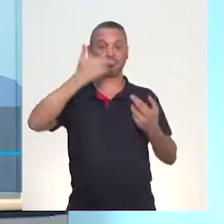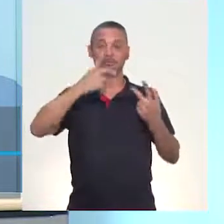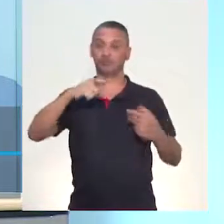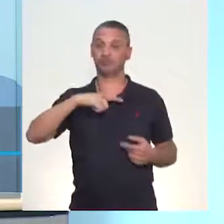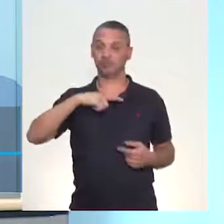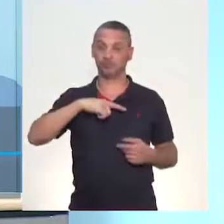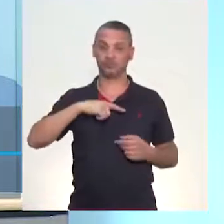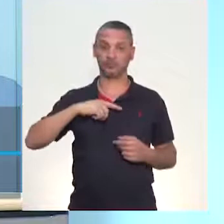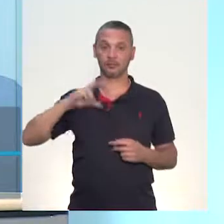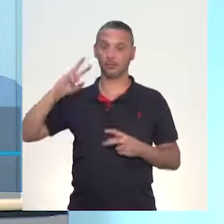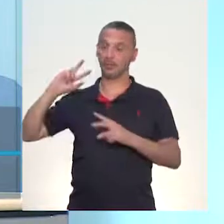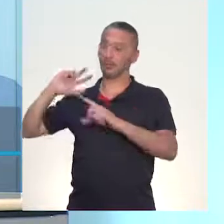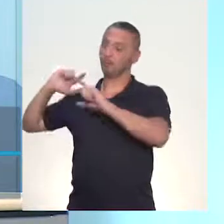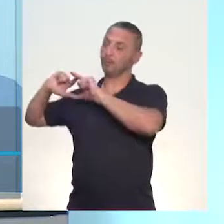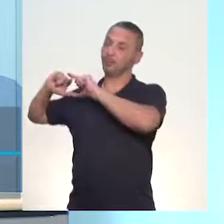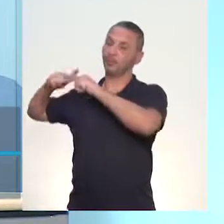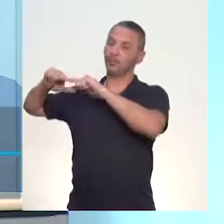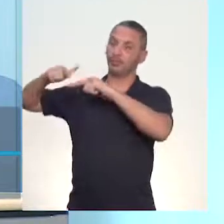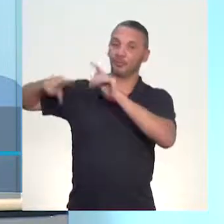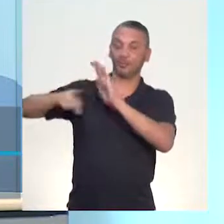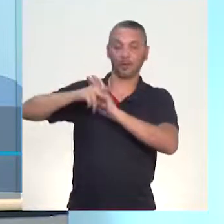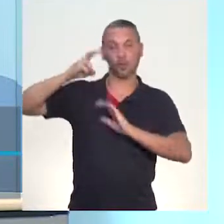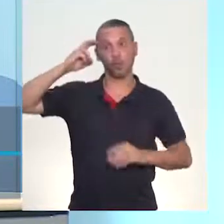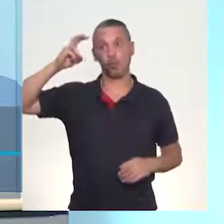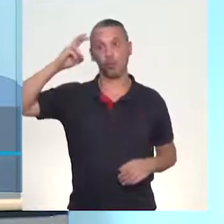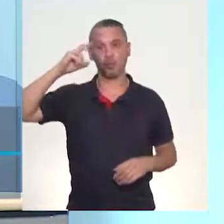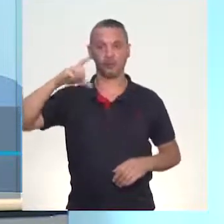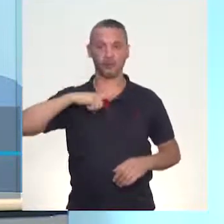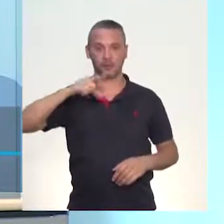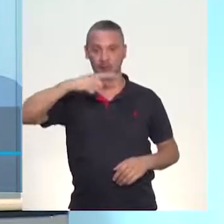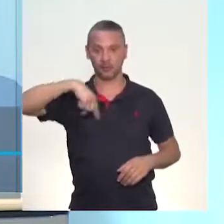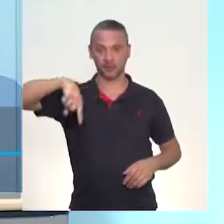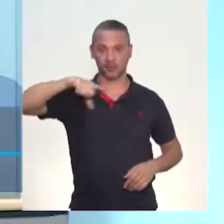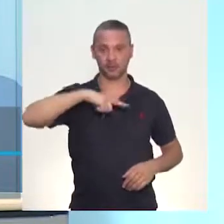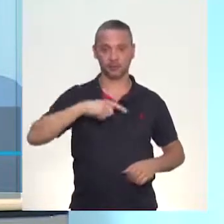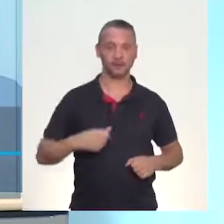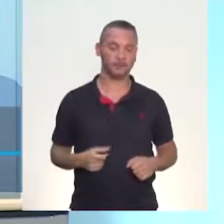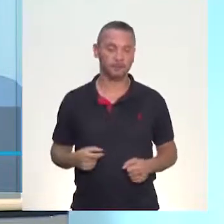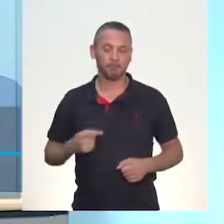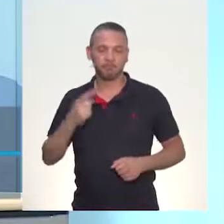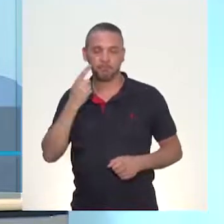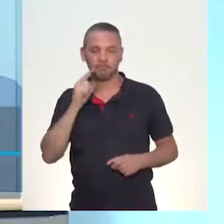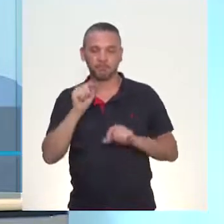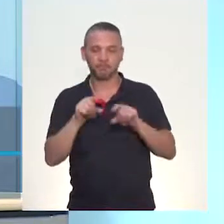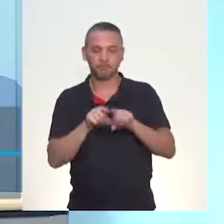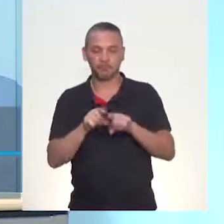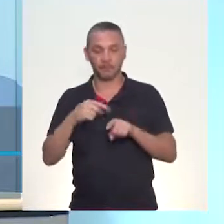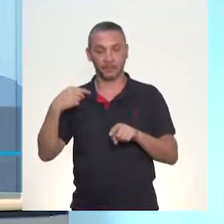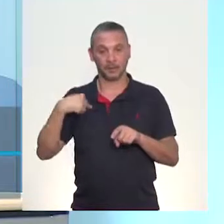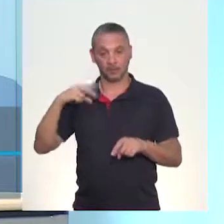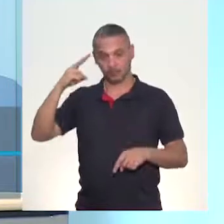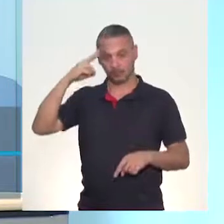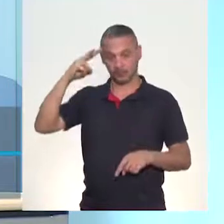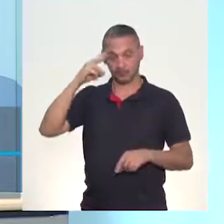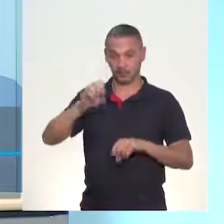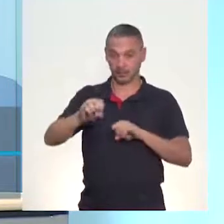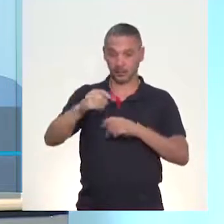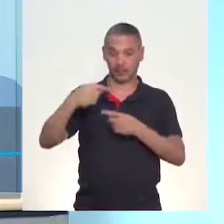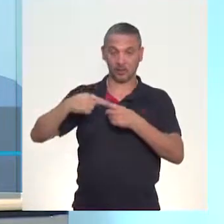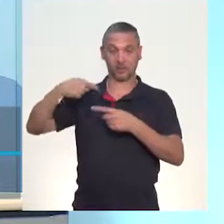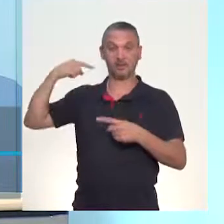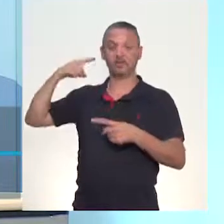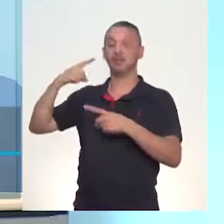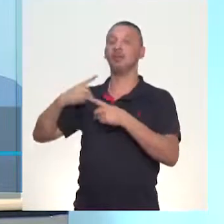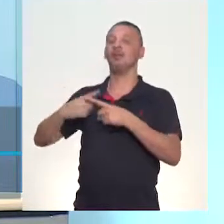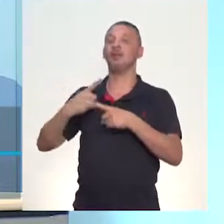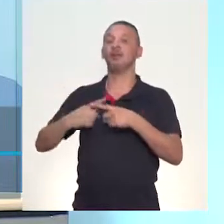com uma herança cultural que nós temos, né? Interessante porque, olha, eu até fiz a revisão dessa aula e não de outras, porque eu